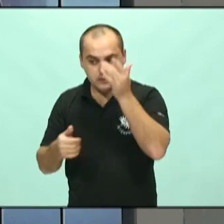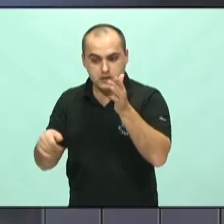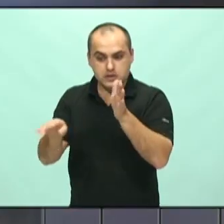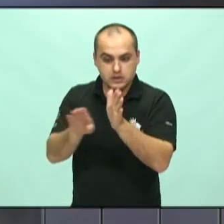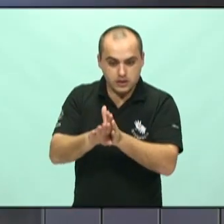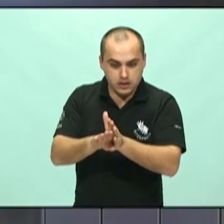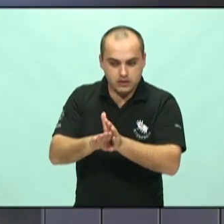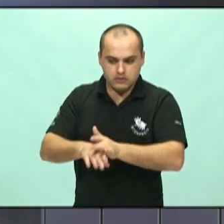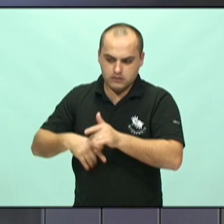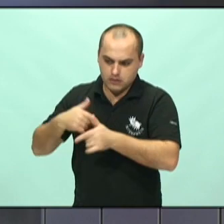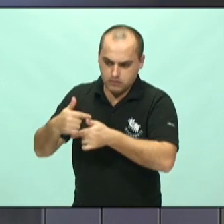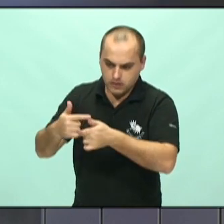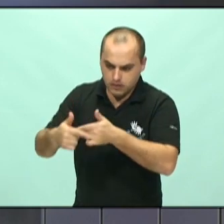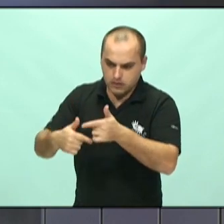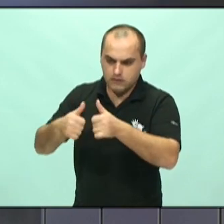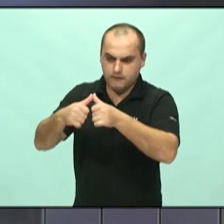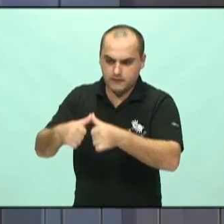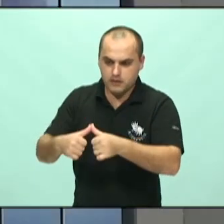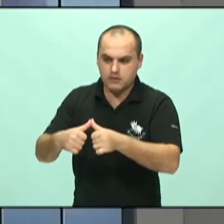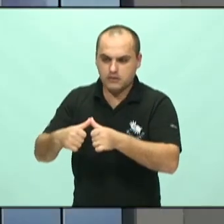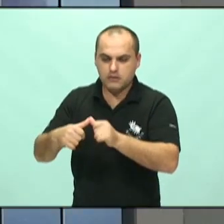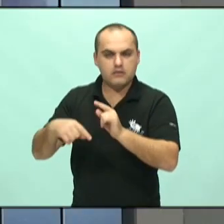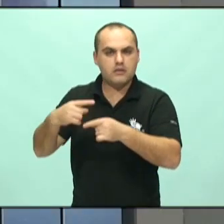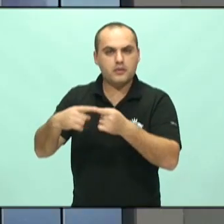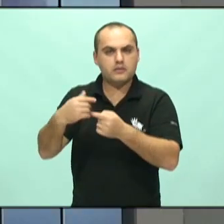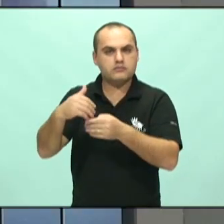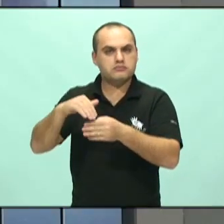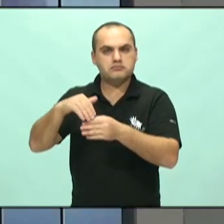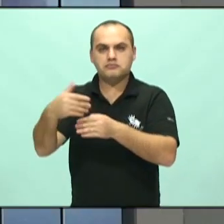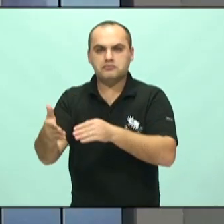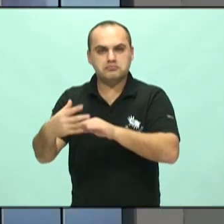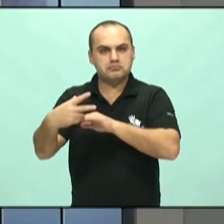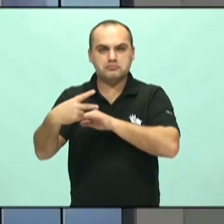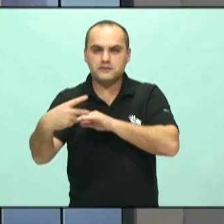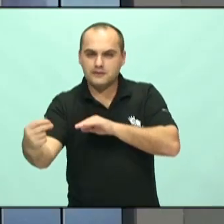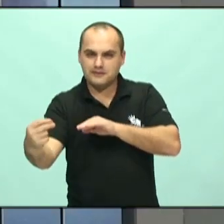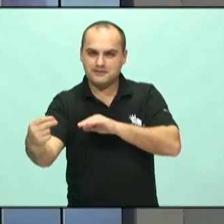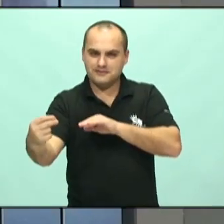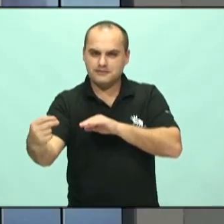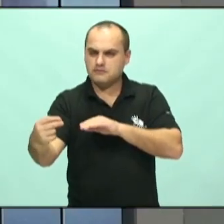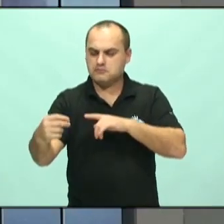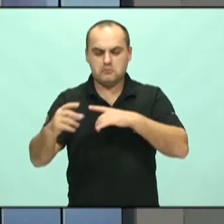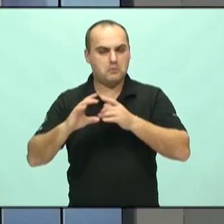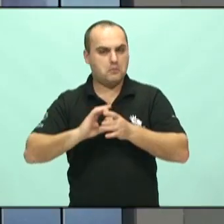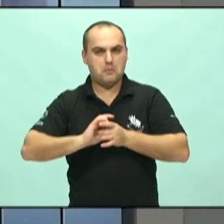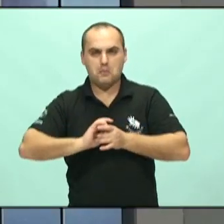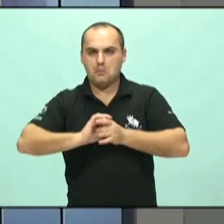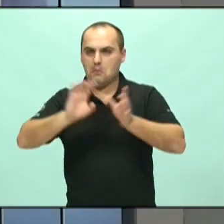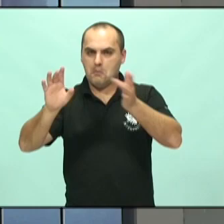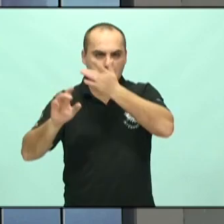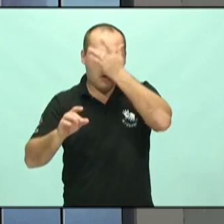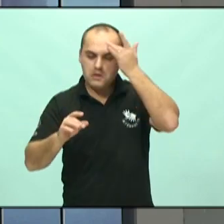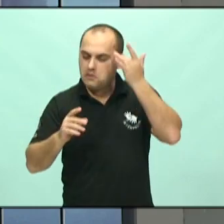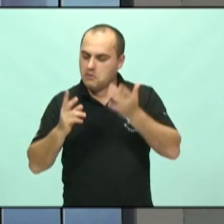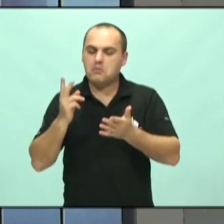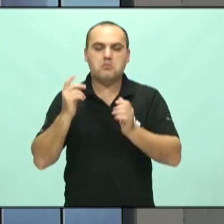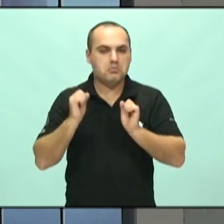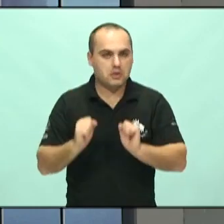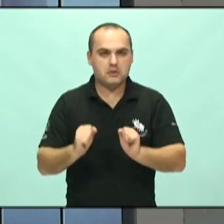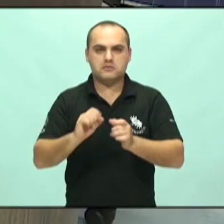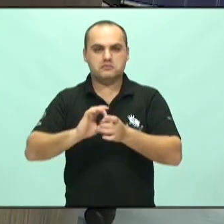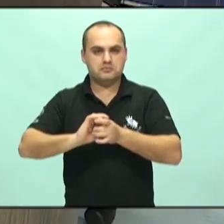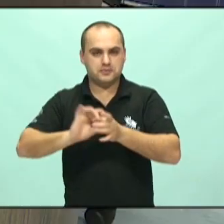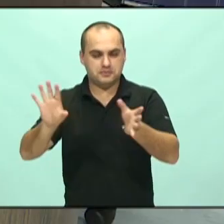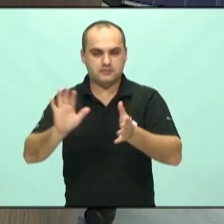hora elas querem dar outros saltos, fazer outras coisas e tem toda a liberdade de seguir viagem também.